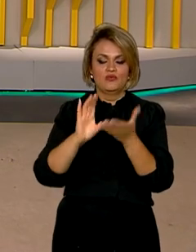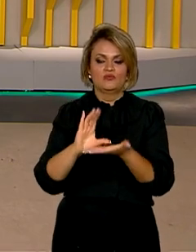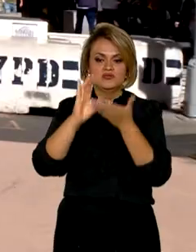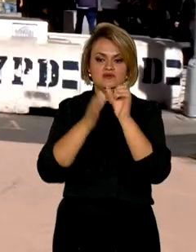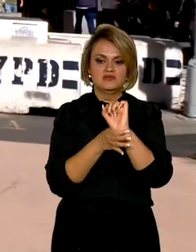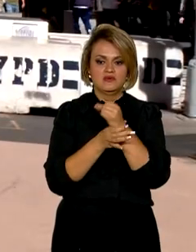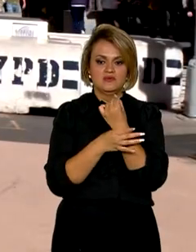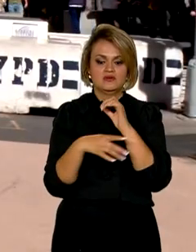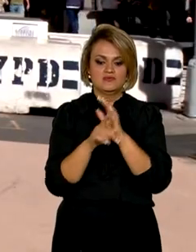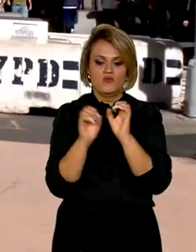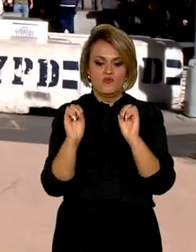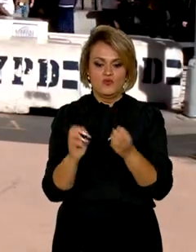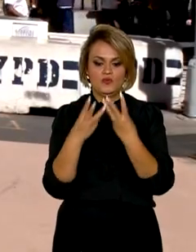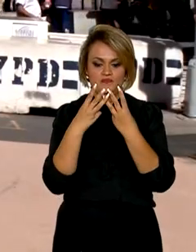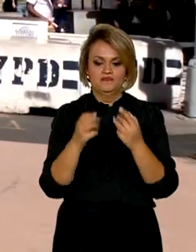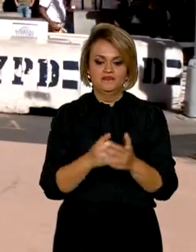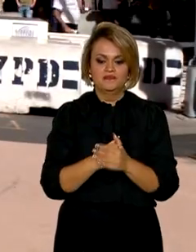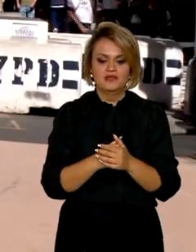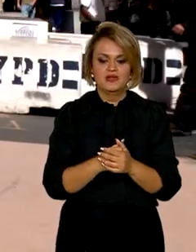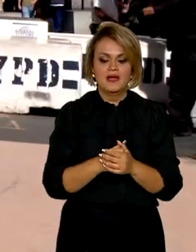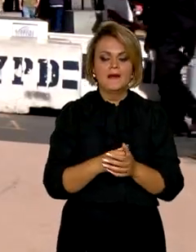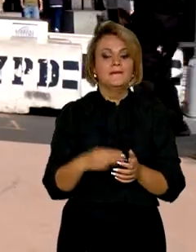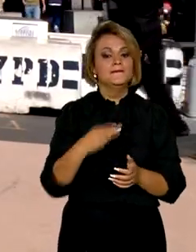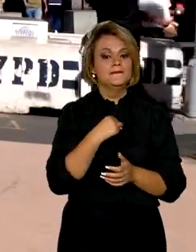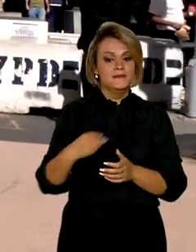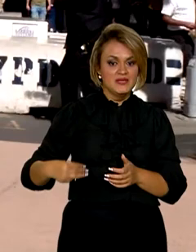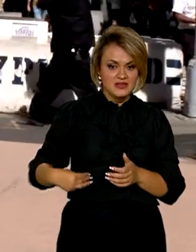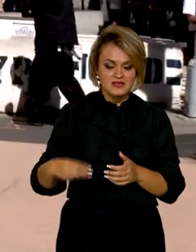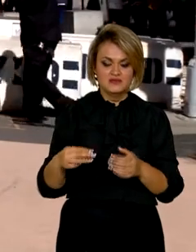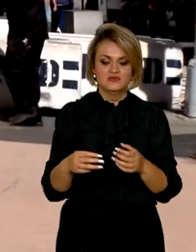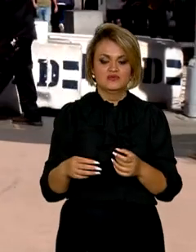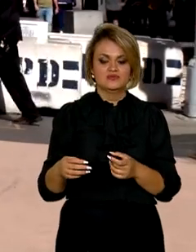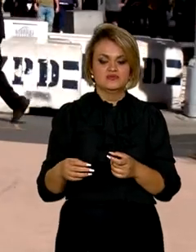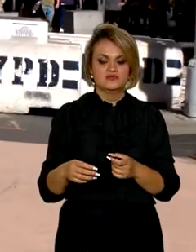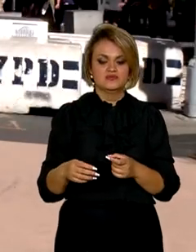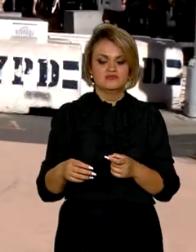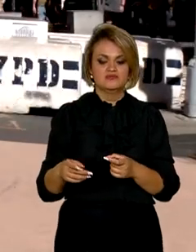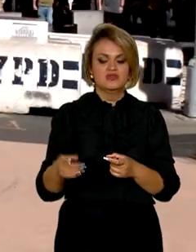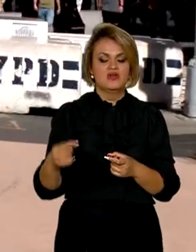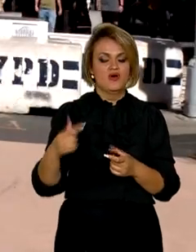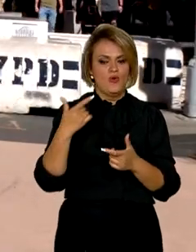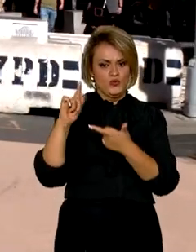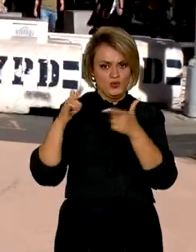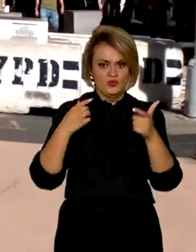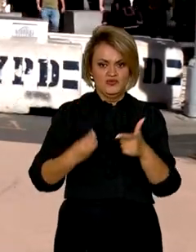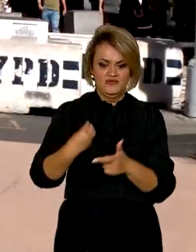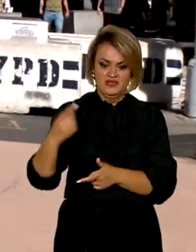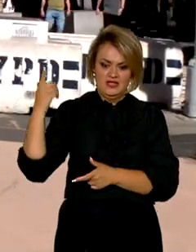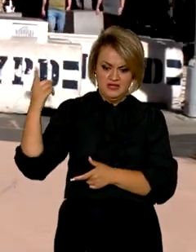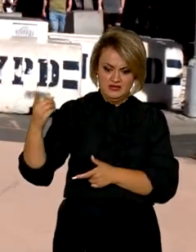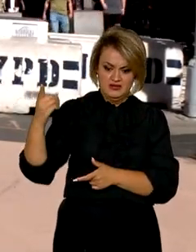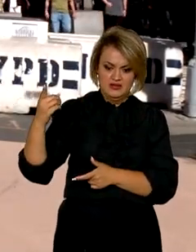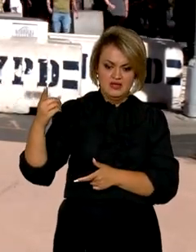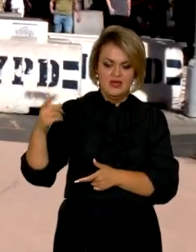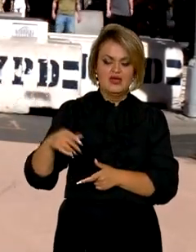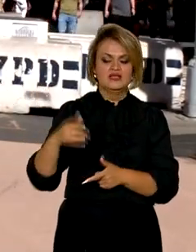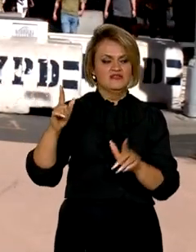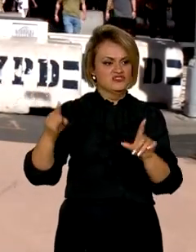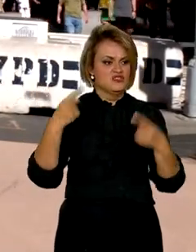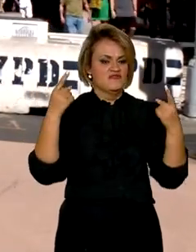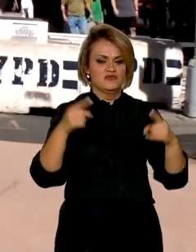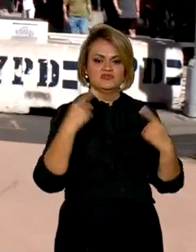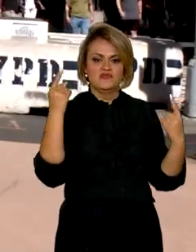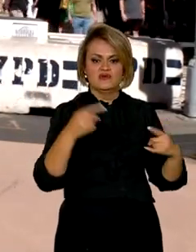ONU. Para os ministros de negócios estrangeiros dos países em desenvolvimento, os atuais